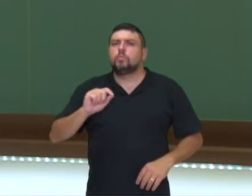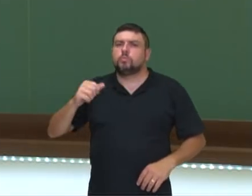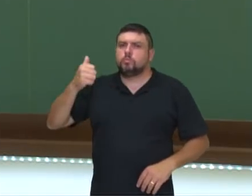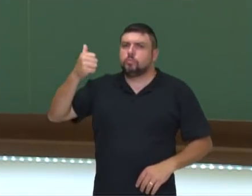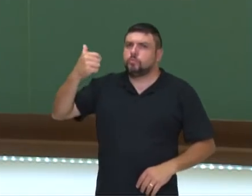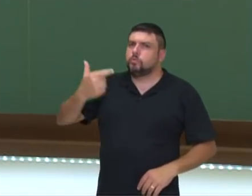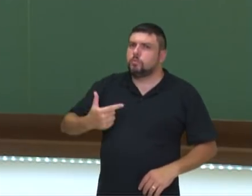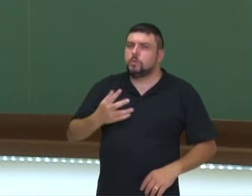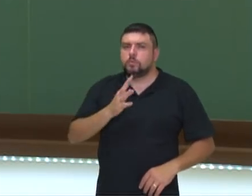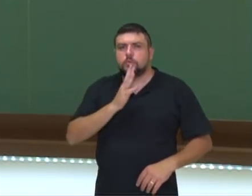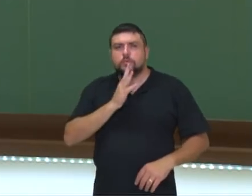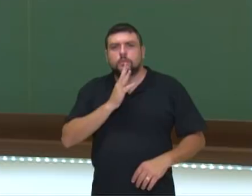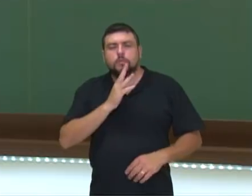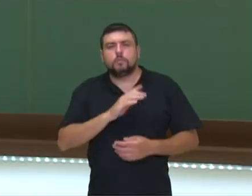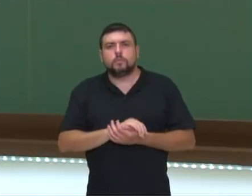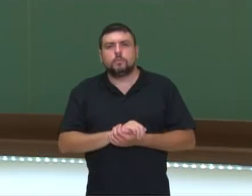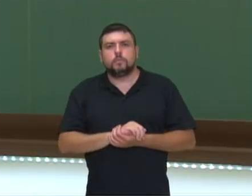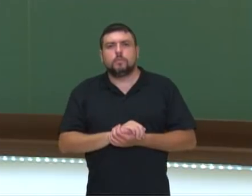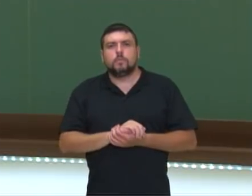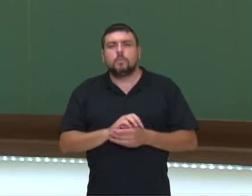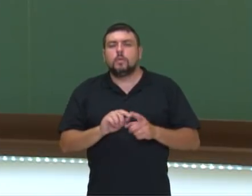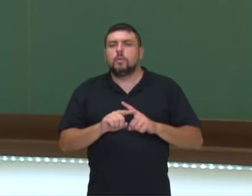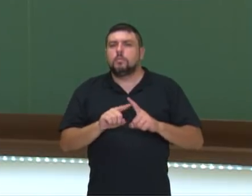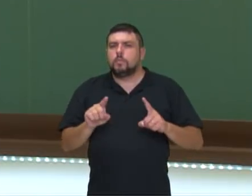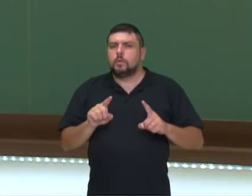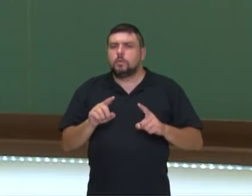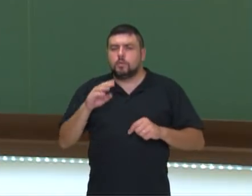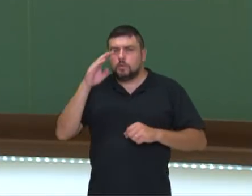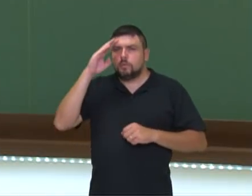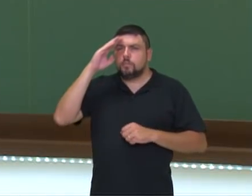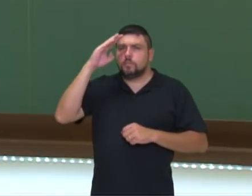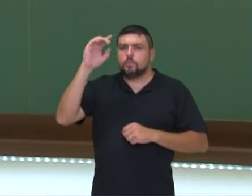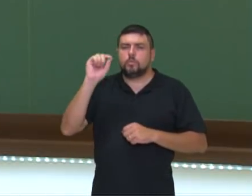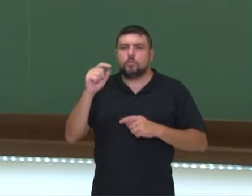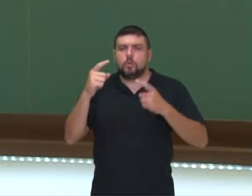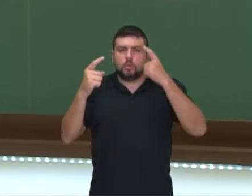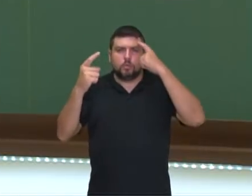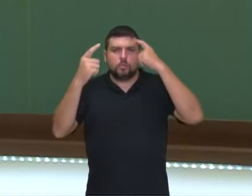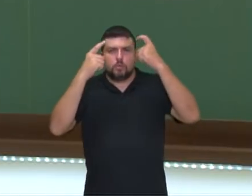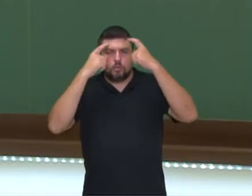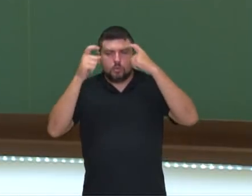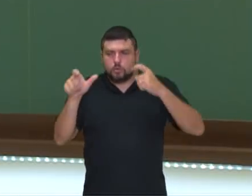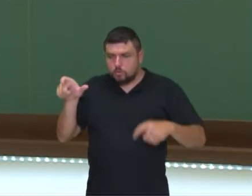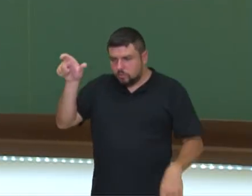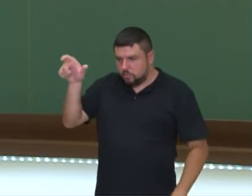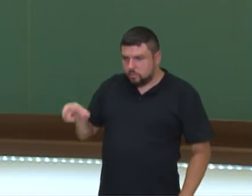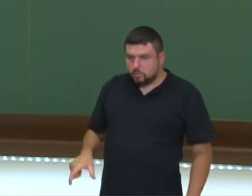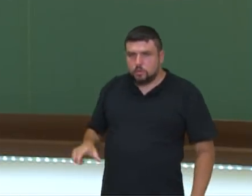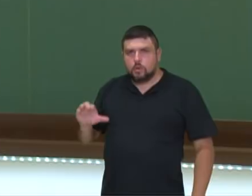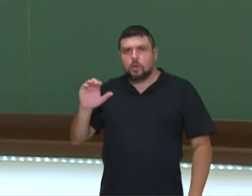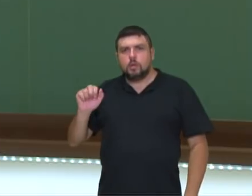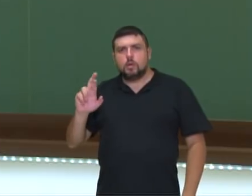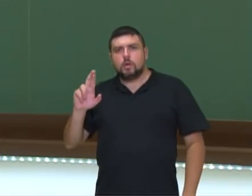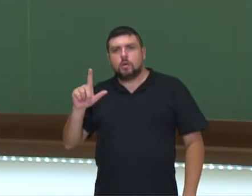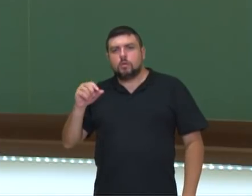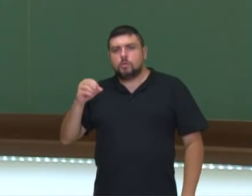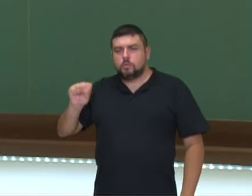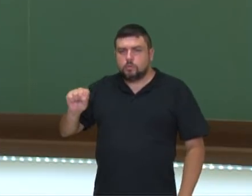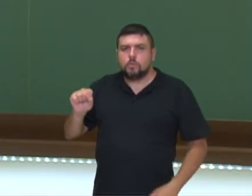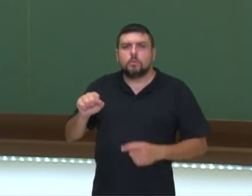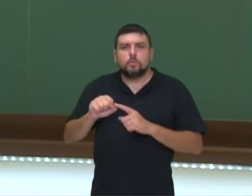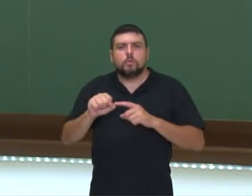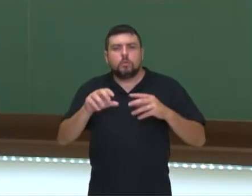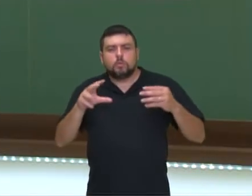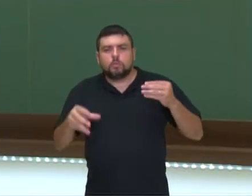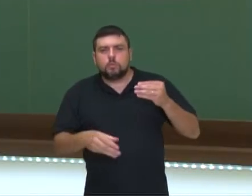nosso país. Mas a incorporação do marketing esportivo foi uma das principais ideias que o Carlos Nussmann veio enquanto presidente da